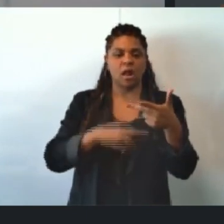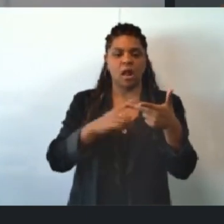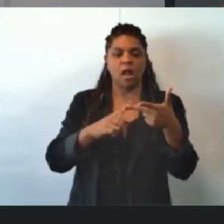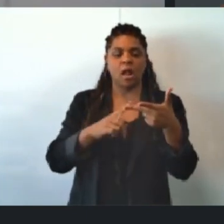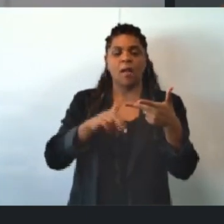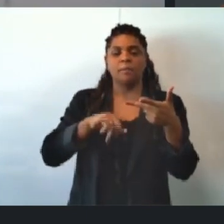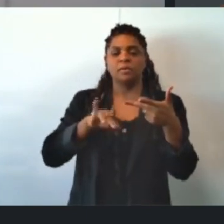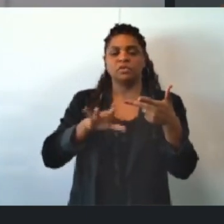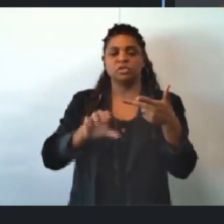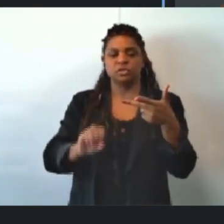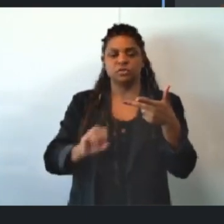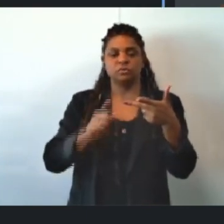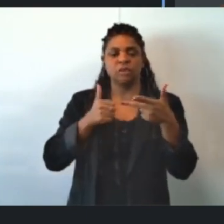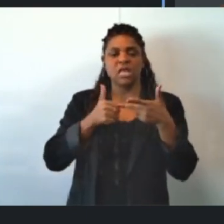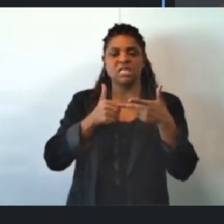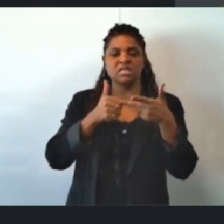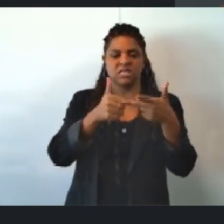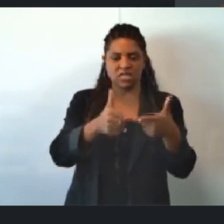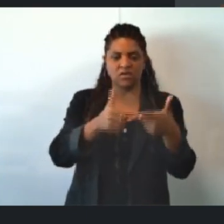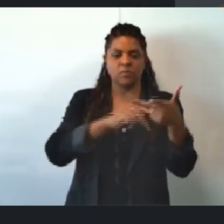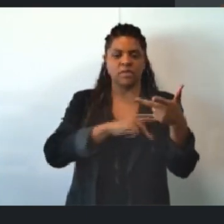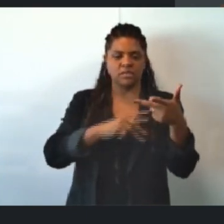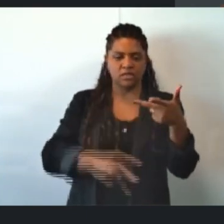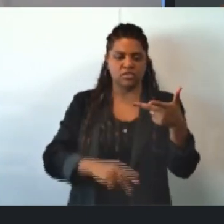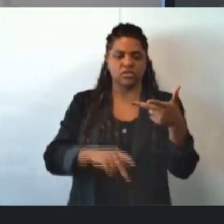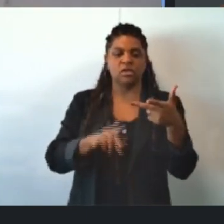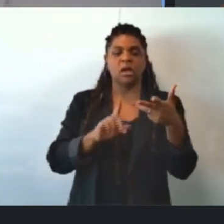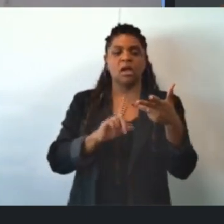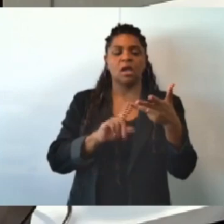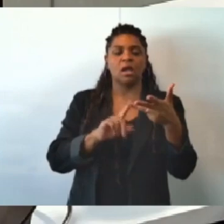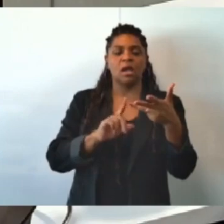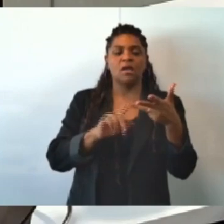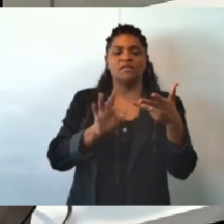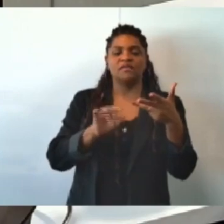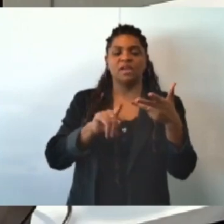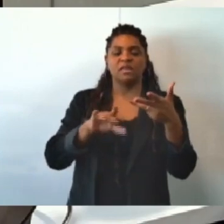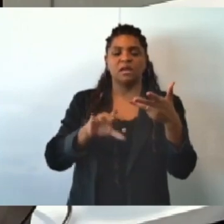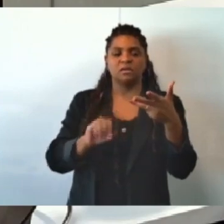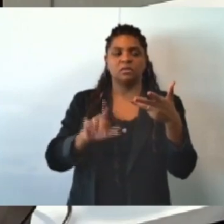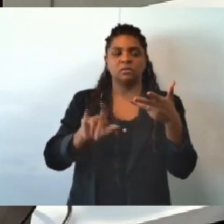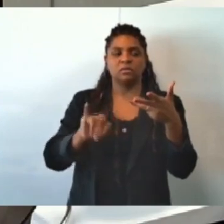CGE. Pela rejeição. Vereador Fernando Luiz.